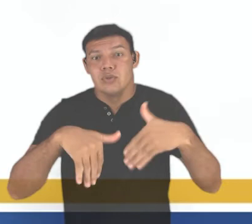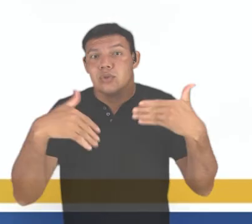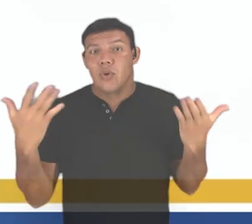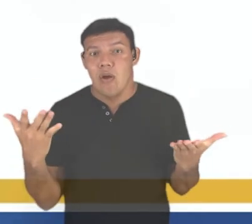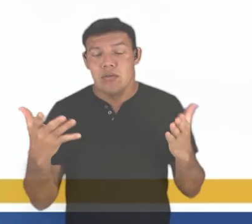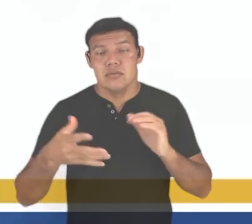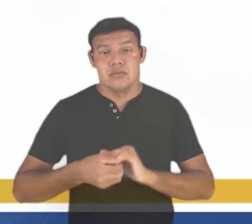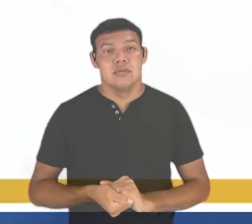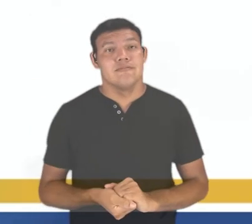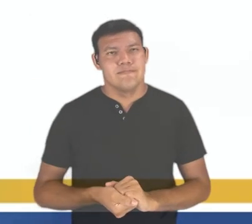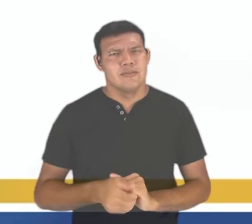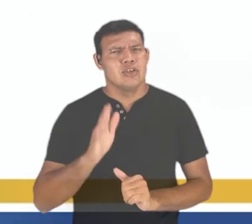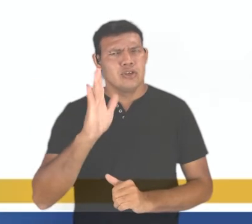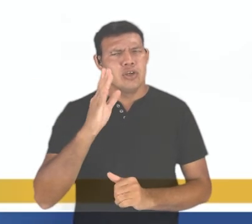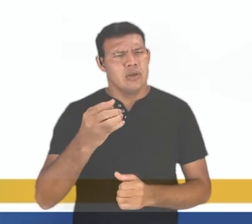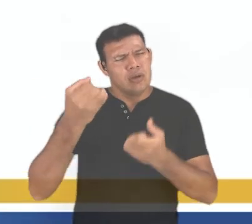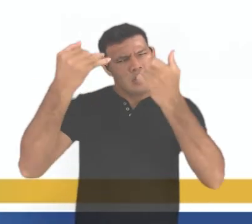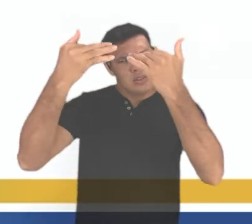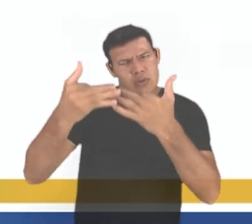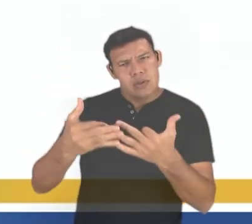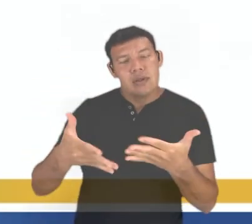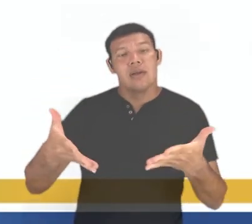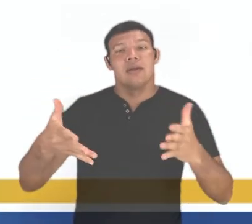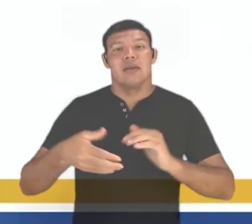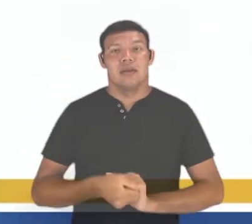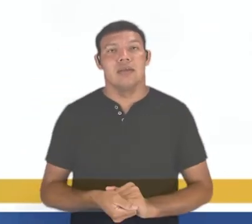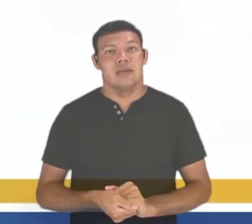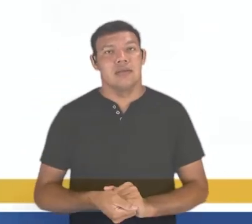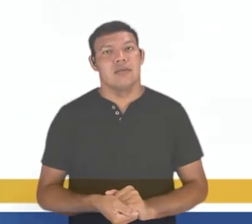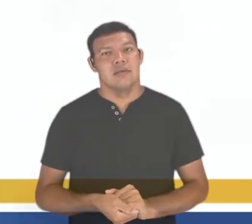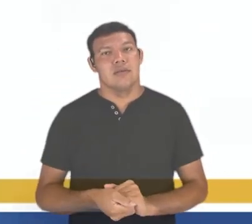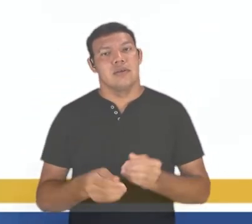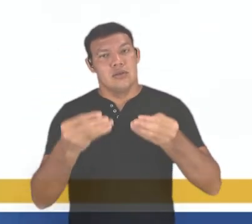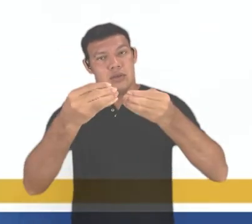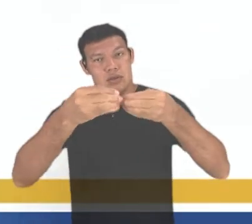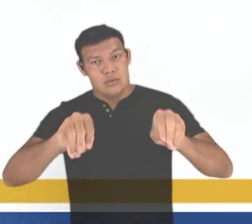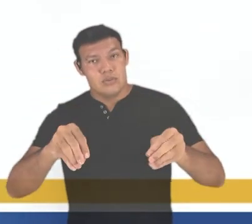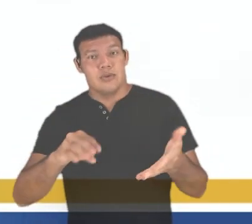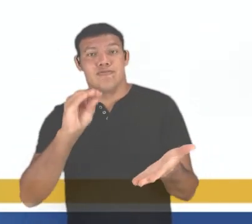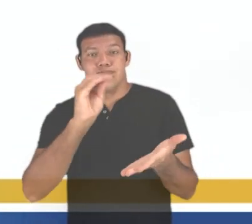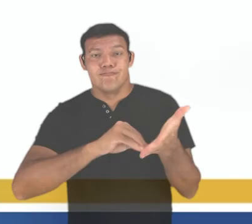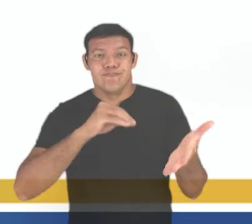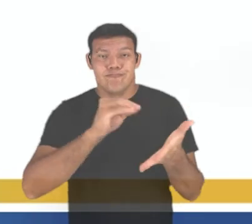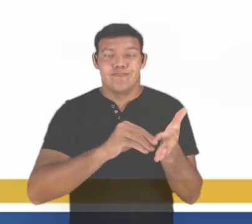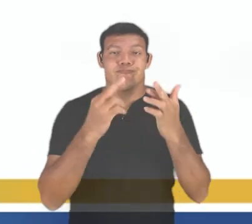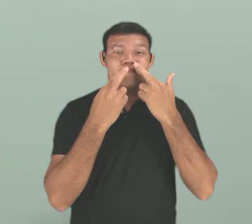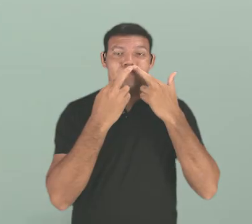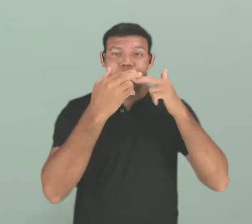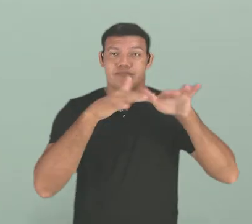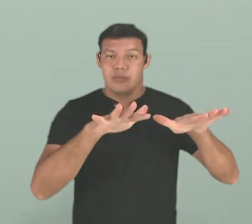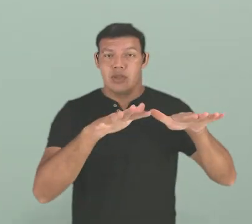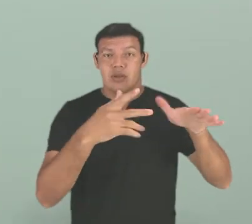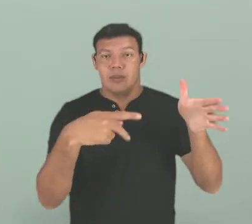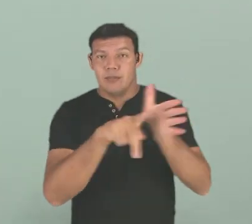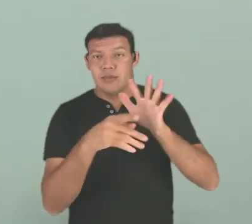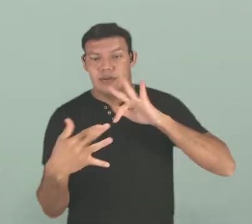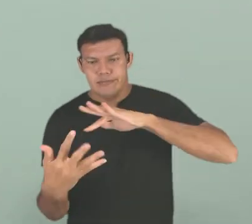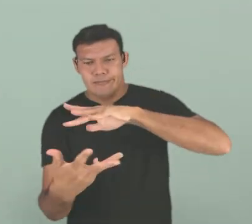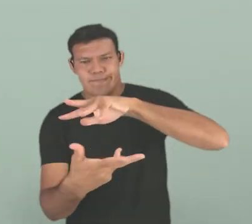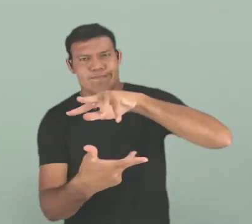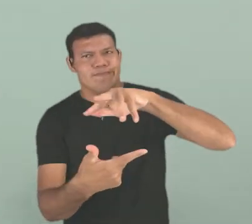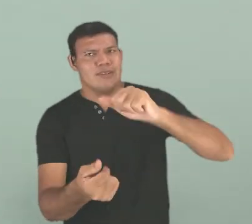populacional? Que eu venho dizendo desde o início, né? As consequências nós já citamos. Vai faltar recursos no planeta, eles acreditam que o planeta